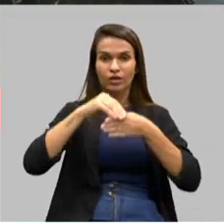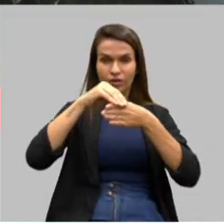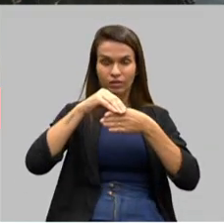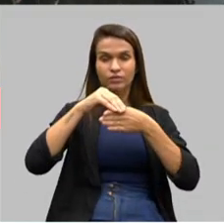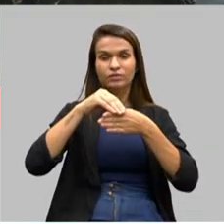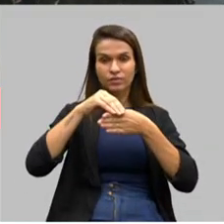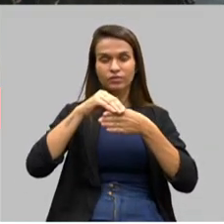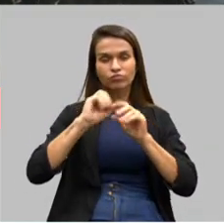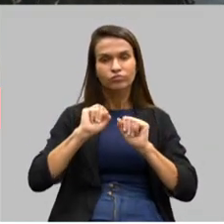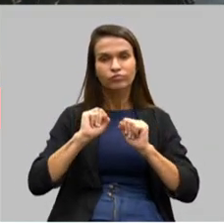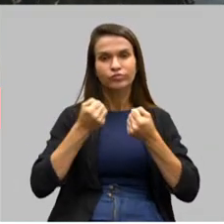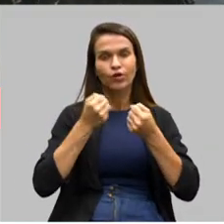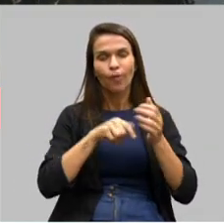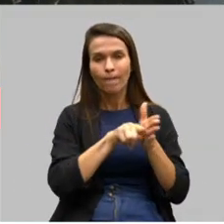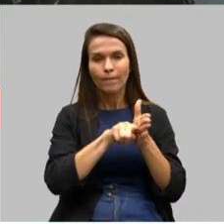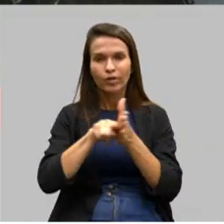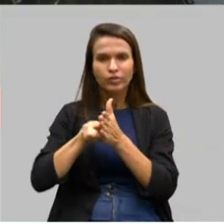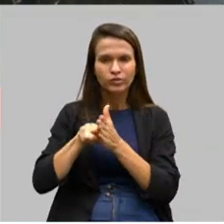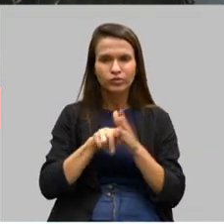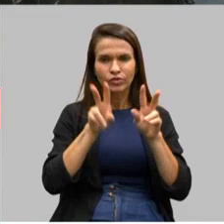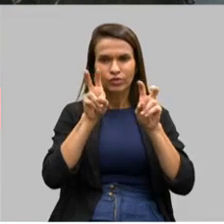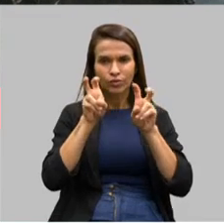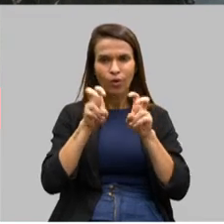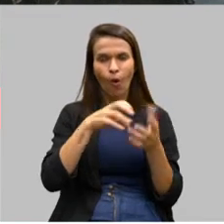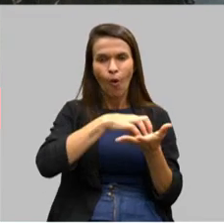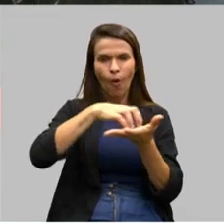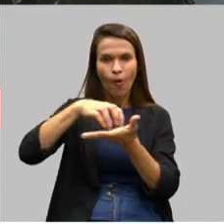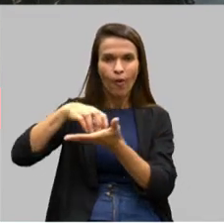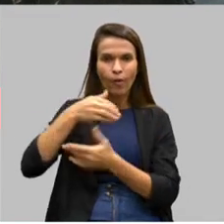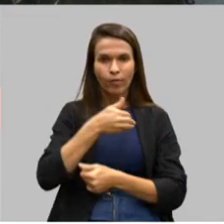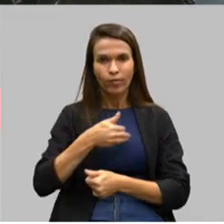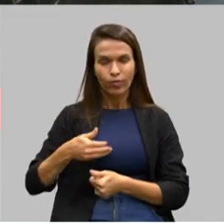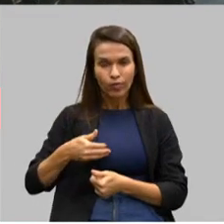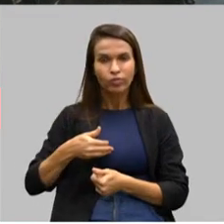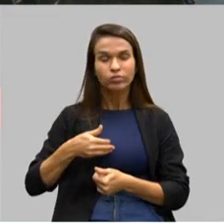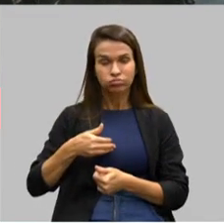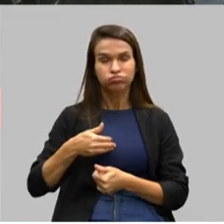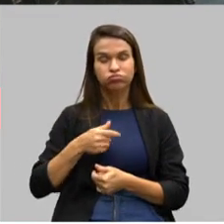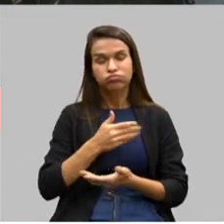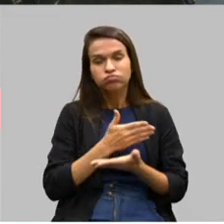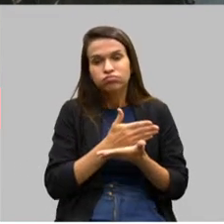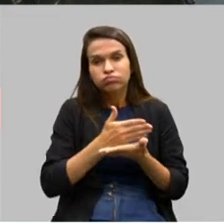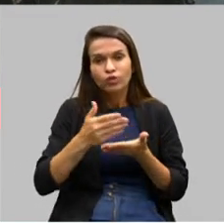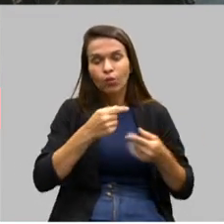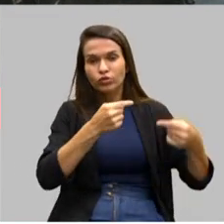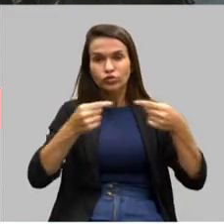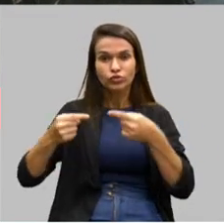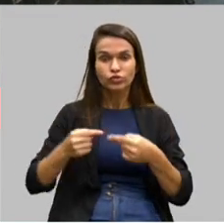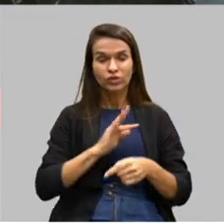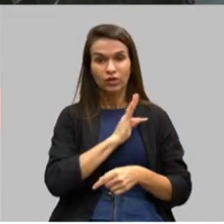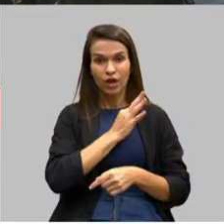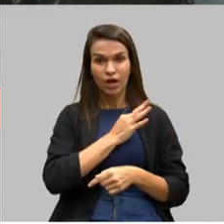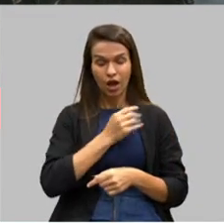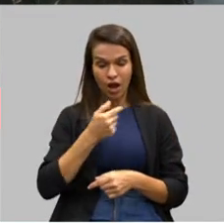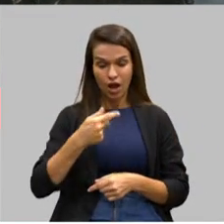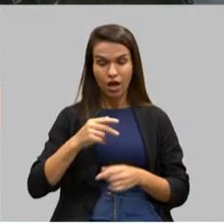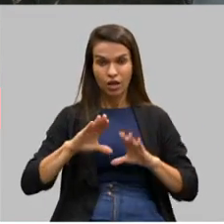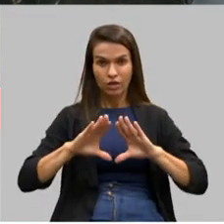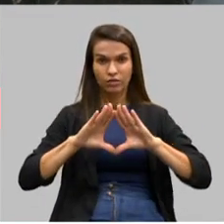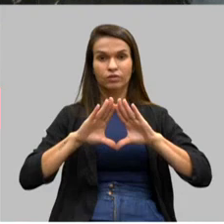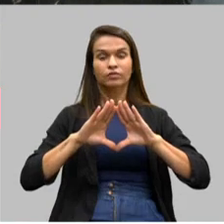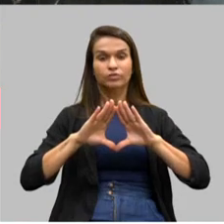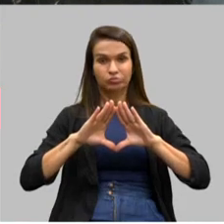unindo esforços com pesquisadores do tema, órgãos públicos e entidades, estamos iniciando uma discussão técnica aqui nesta casa, que